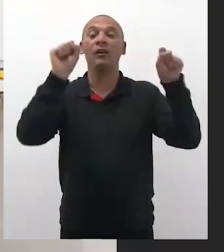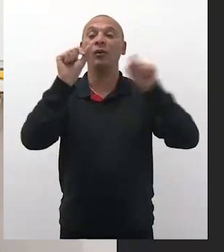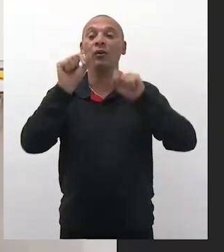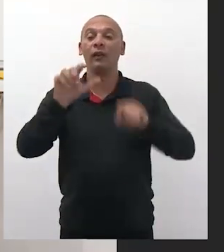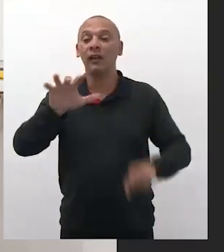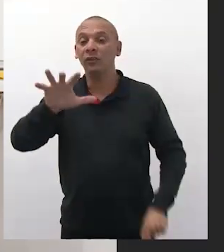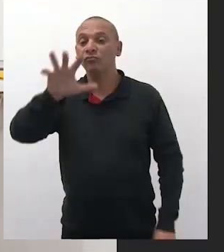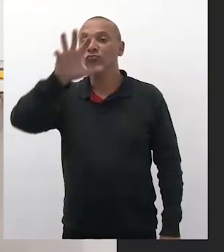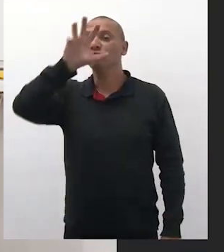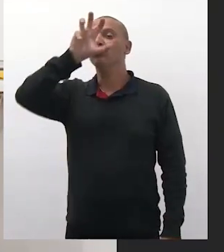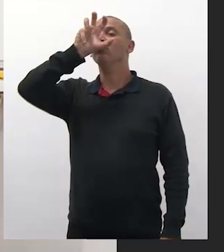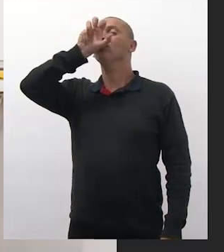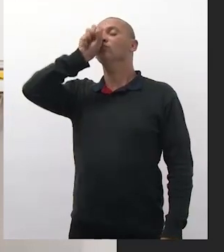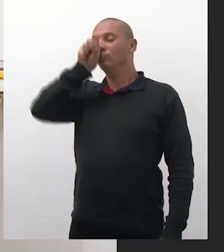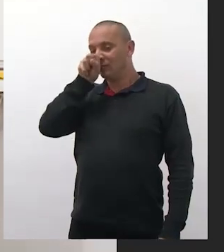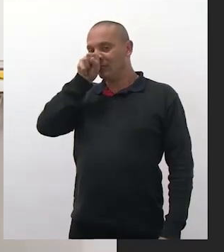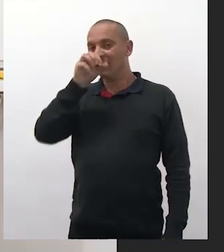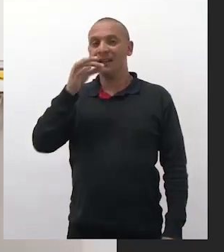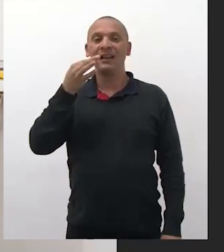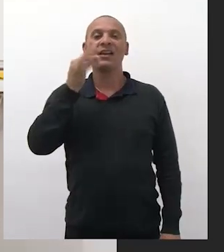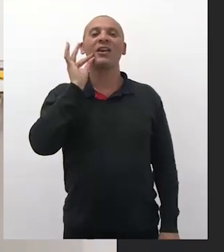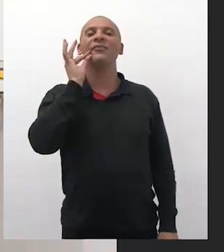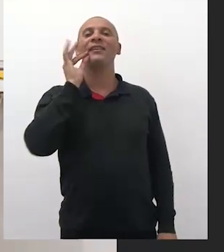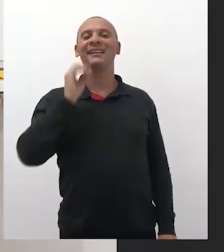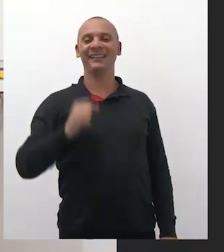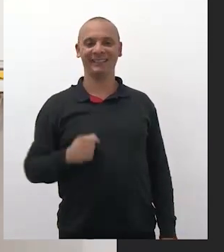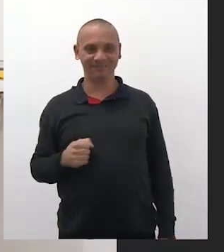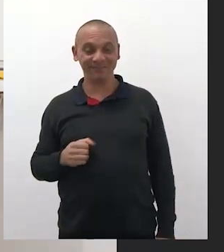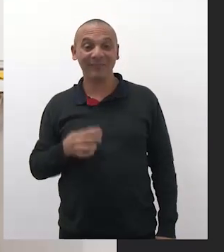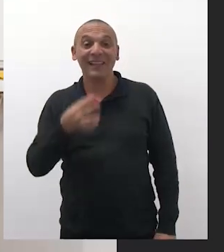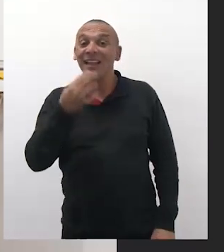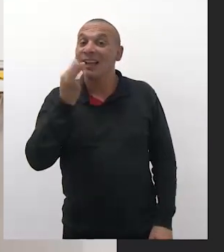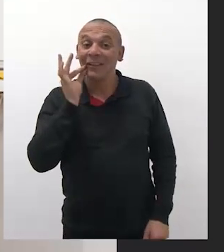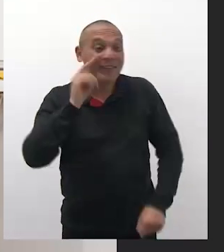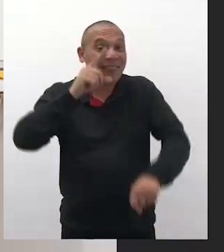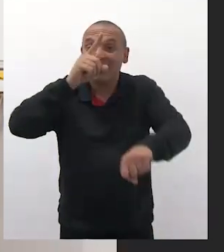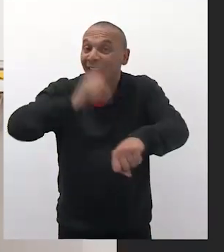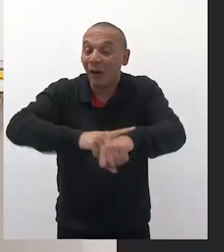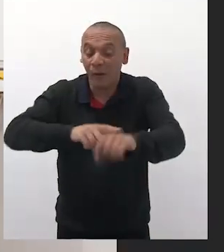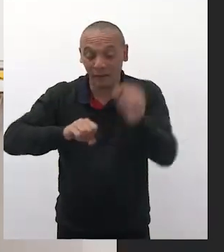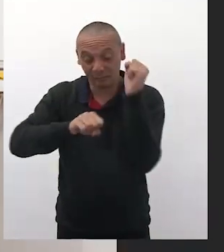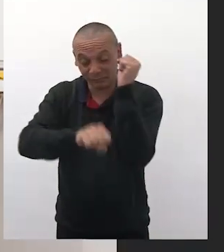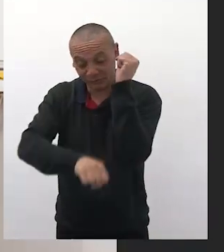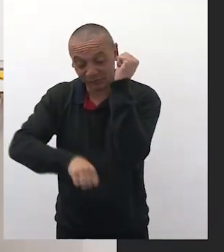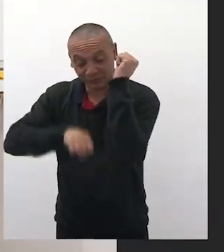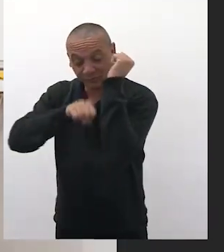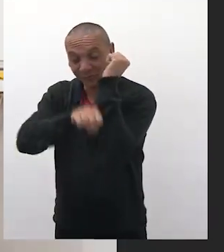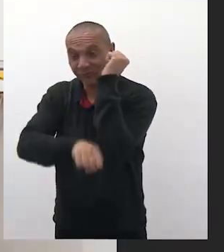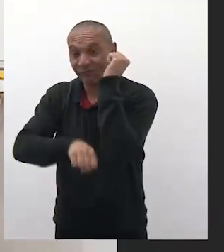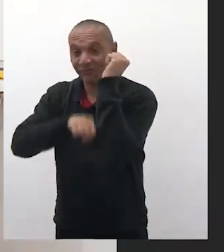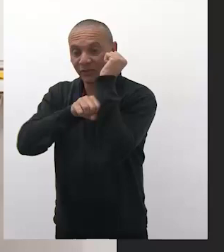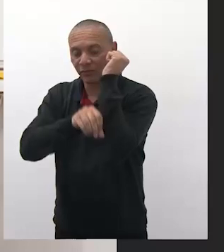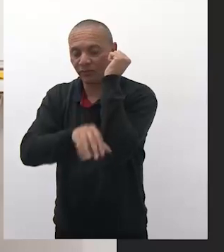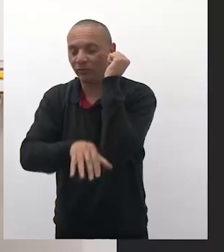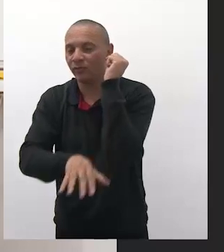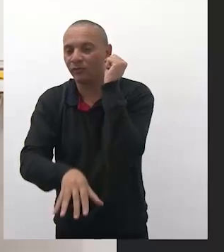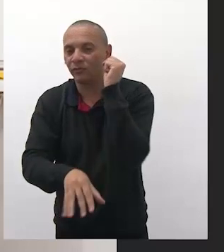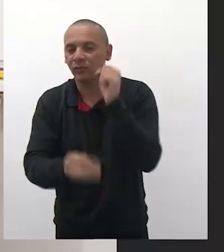que vinha daquele café. Você imagina, o café ali moído na hora, e passado